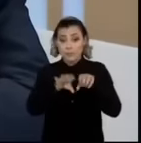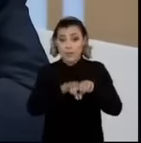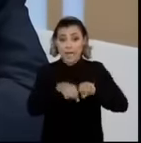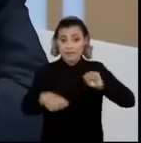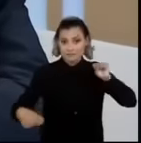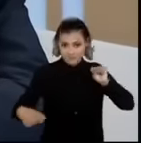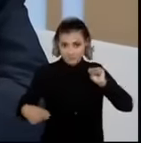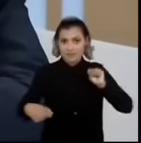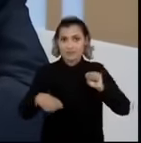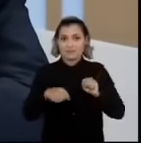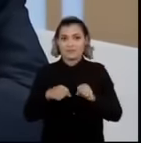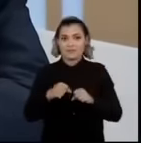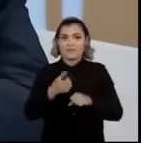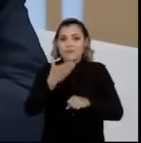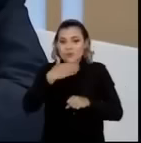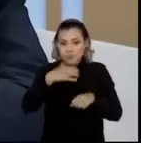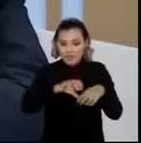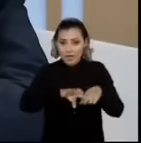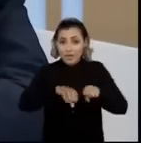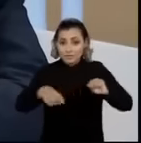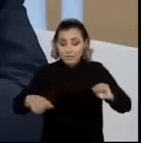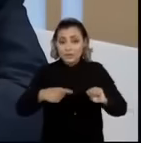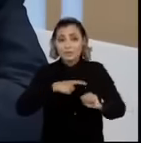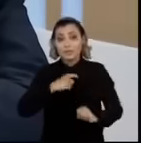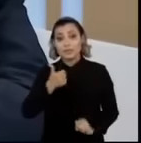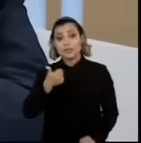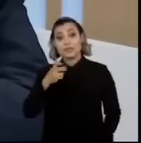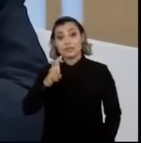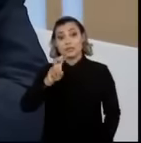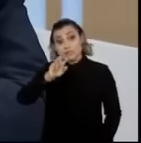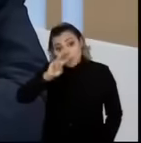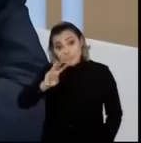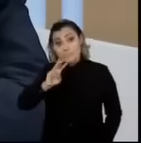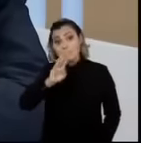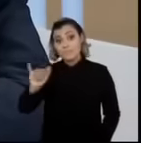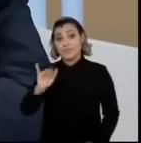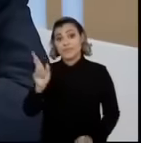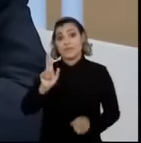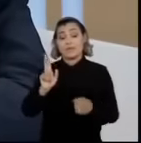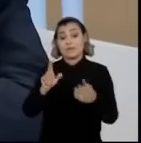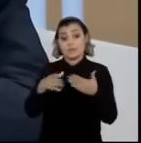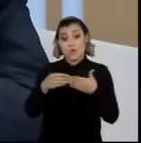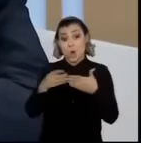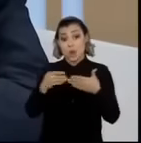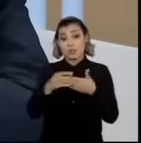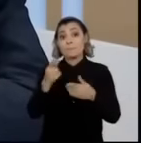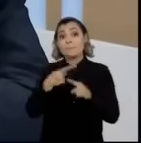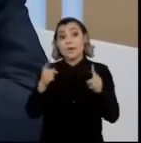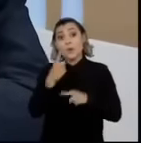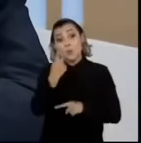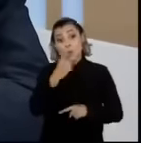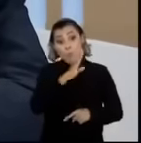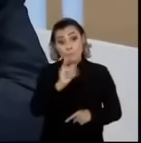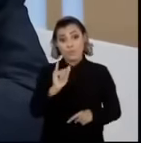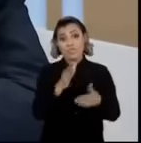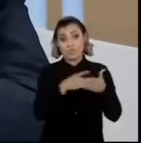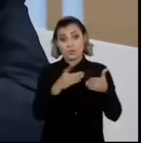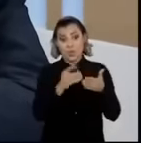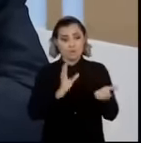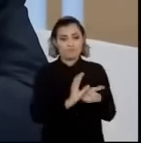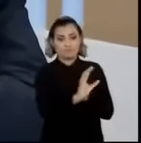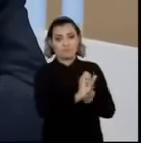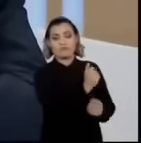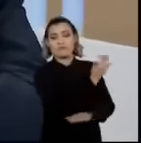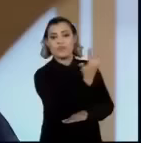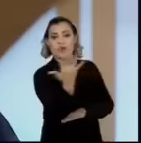ele gera 15 bilhões de dólares, enquanto só 1 bilhão fica na floresta, 1 bilhão de dólares.